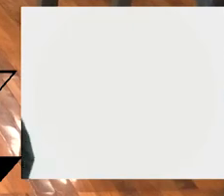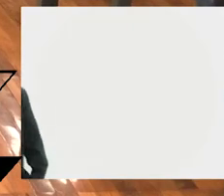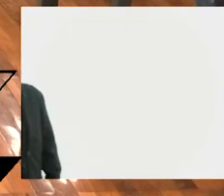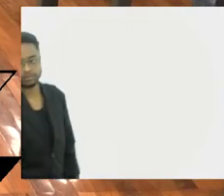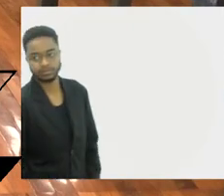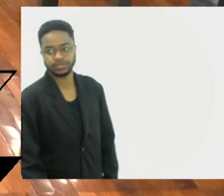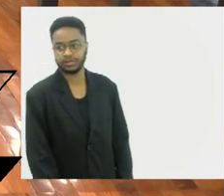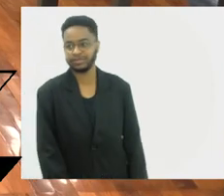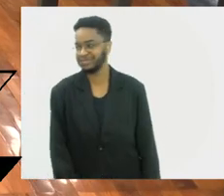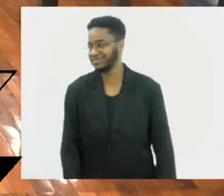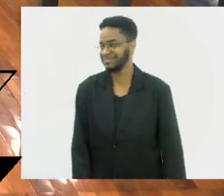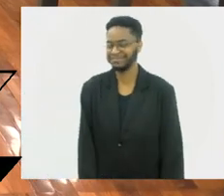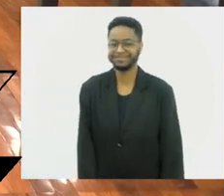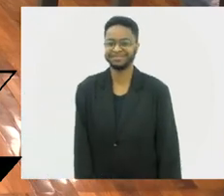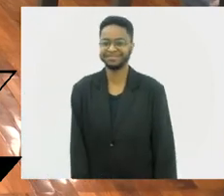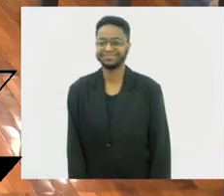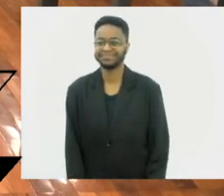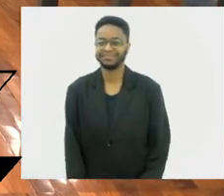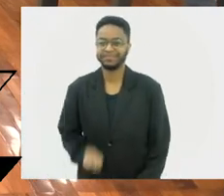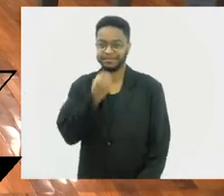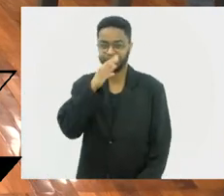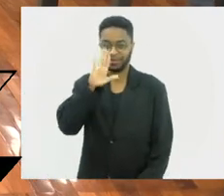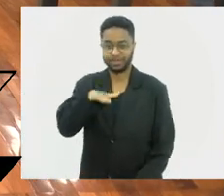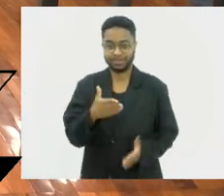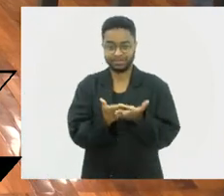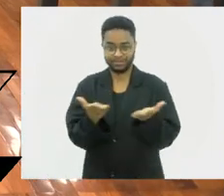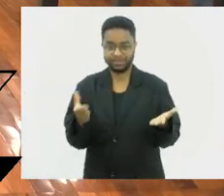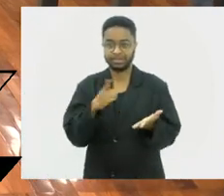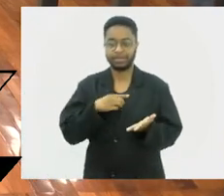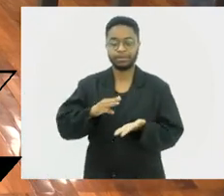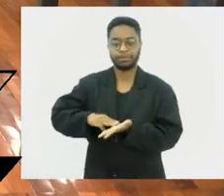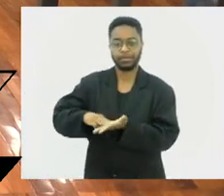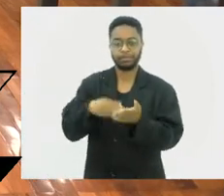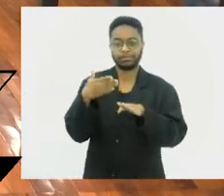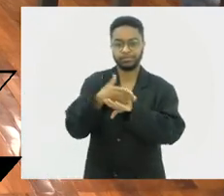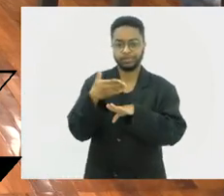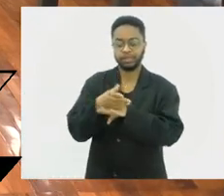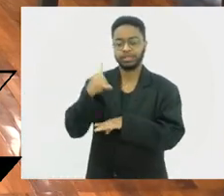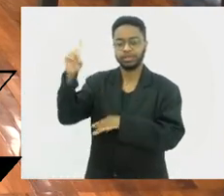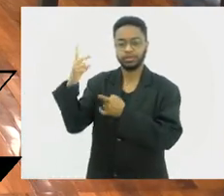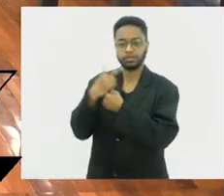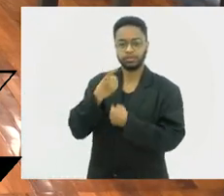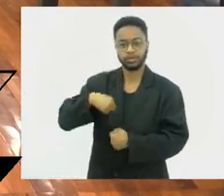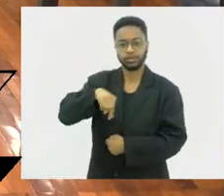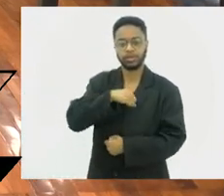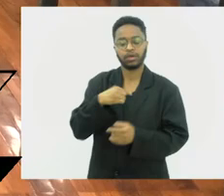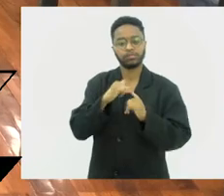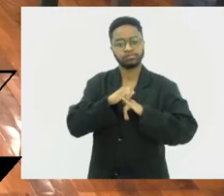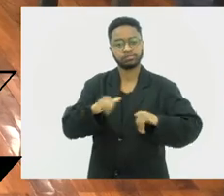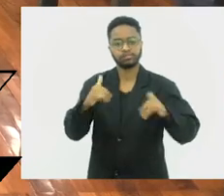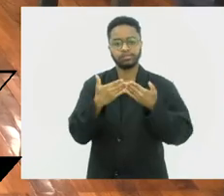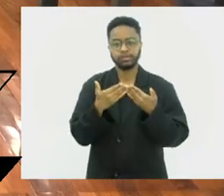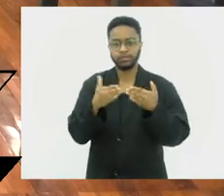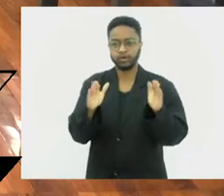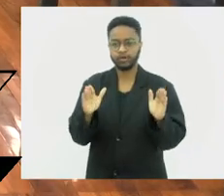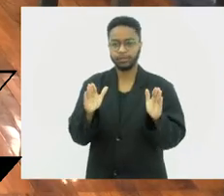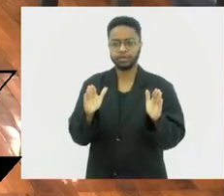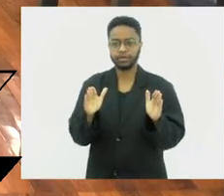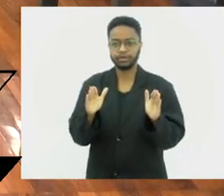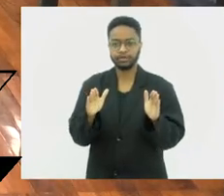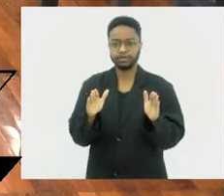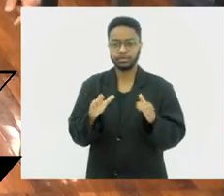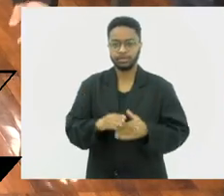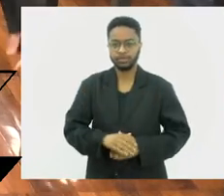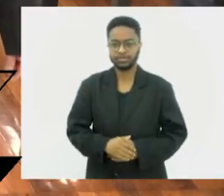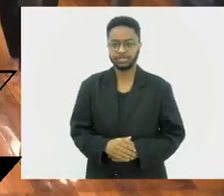boa tarde a todos. Havendo número legal sobre a proteção de Deus, declaro aberto os trabalhos. Saúdo o nobre deputado